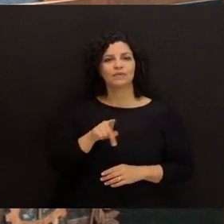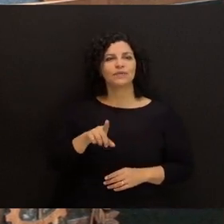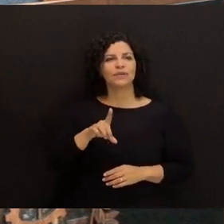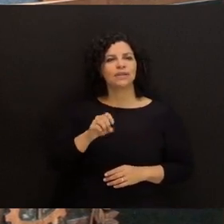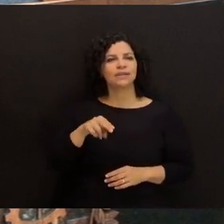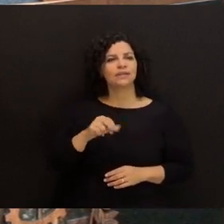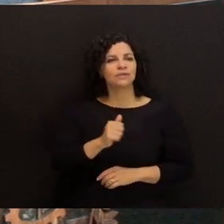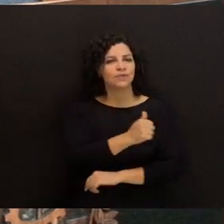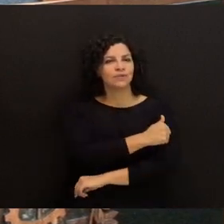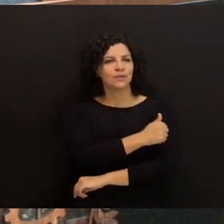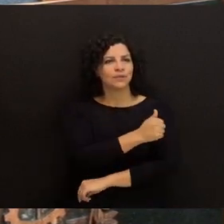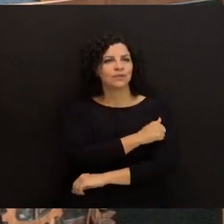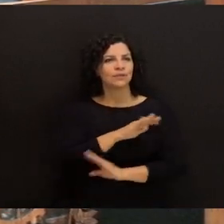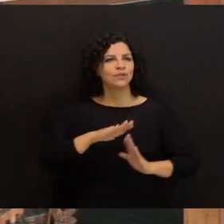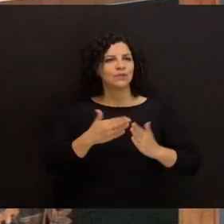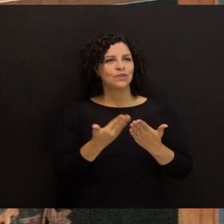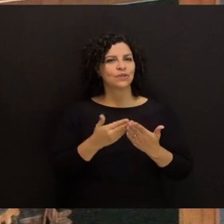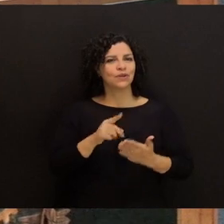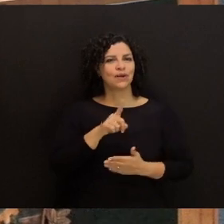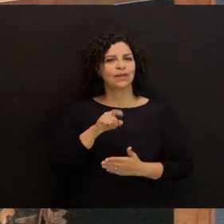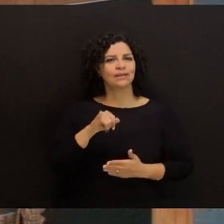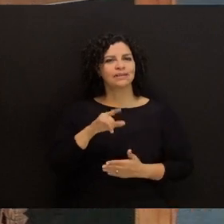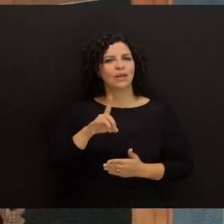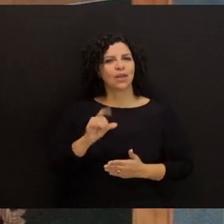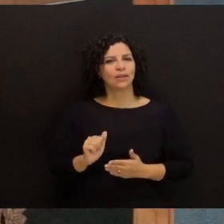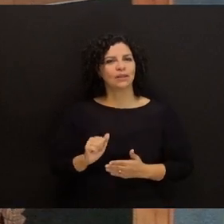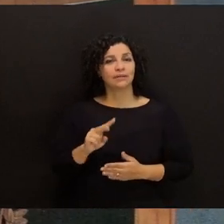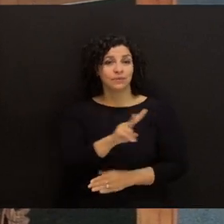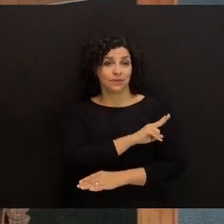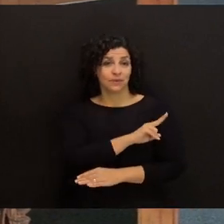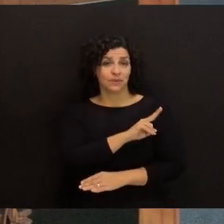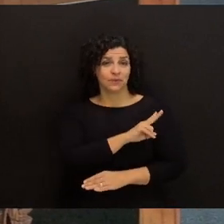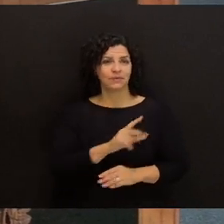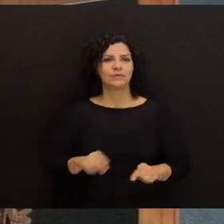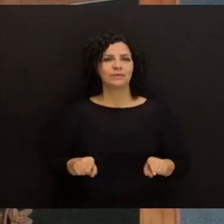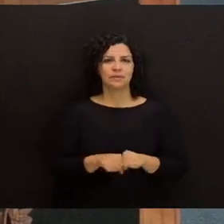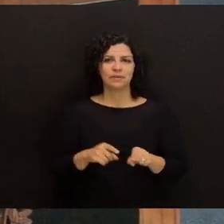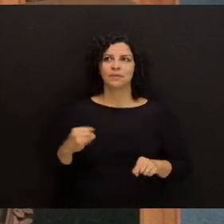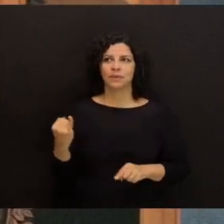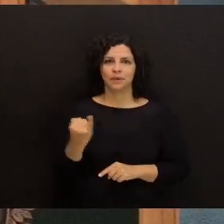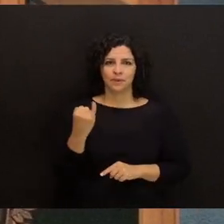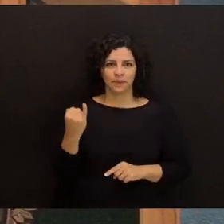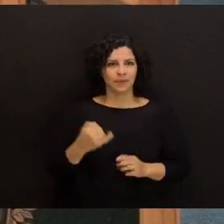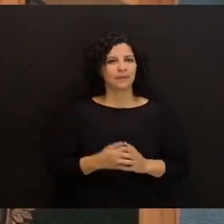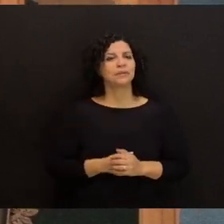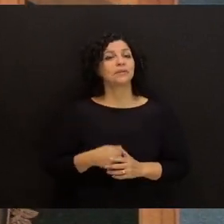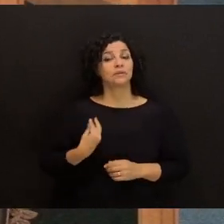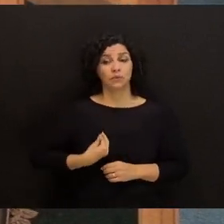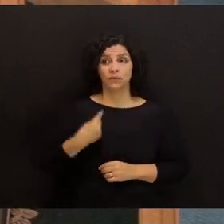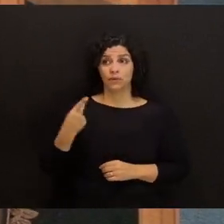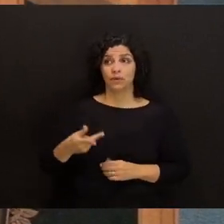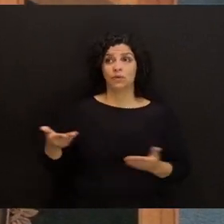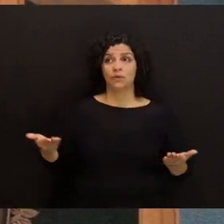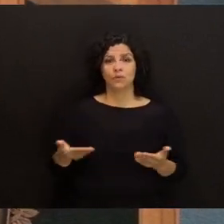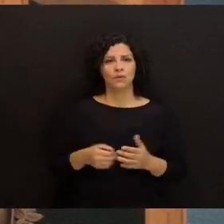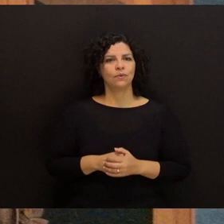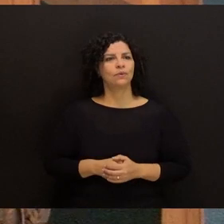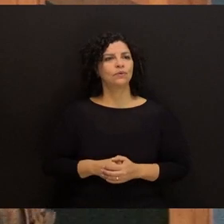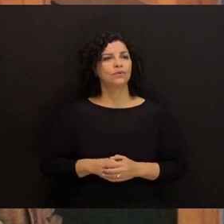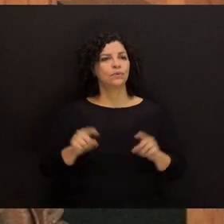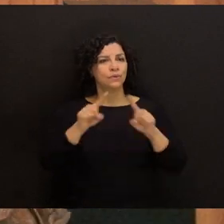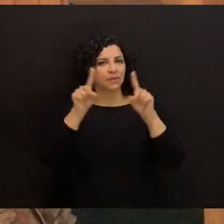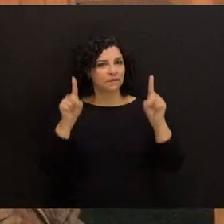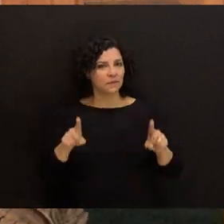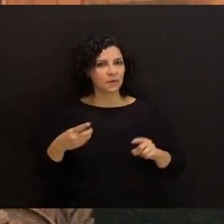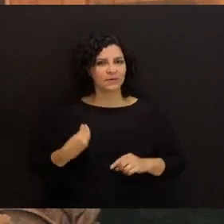os alunos do colégio Zilda arnes do segundo ano muito importante ter vocês hoje com a gente aqui todos os funcionários